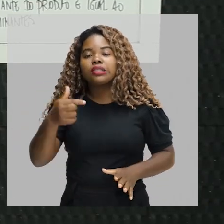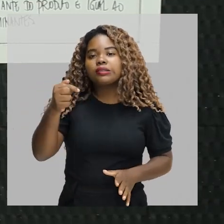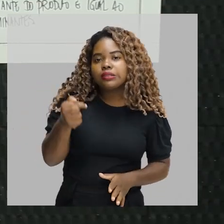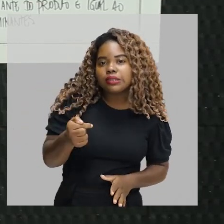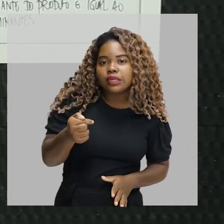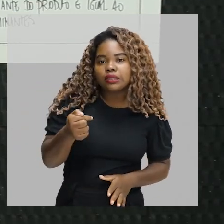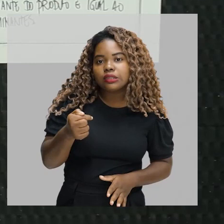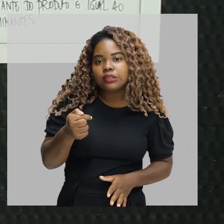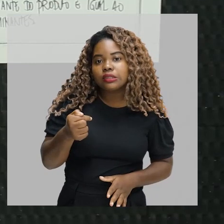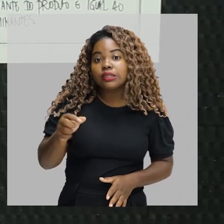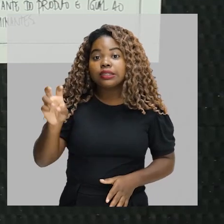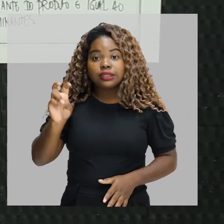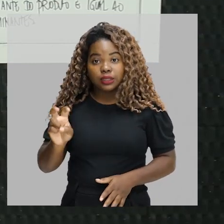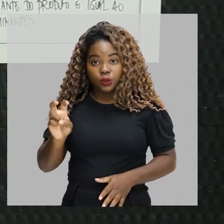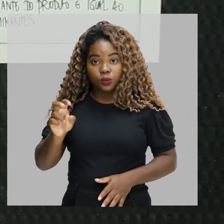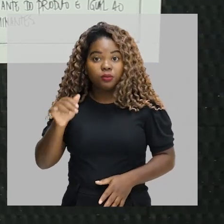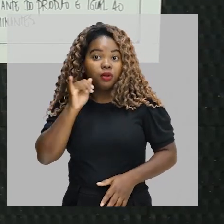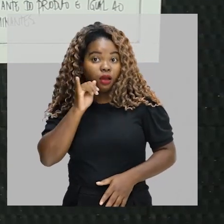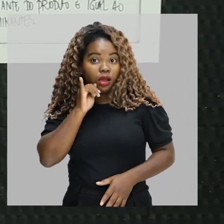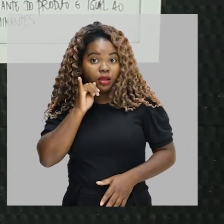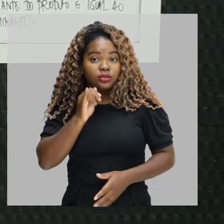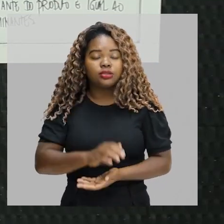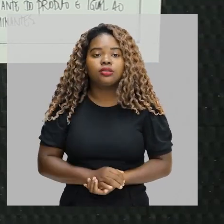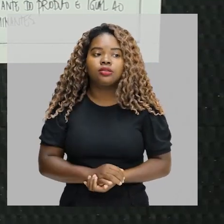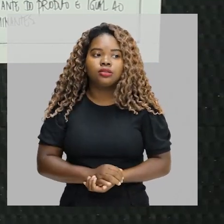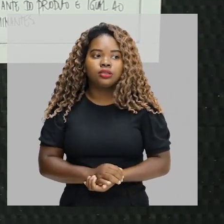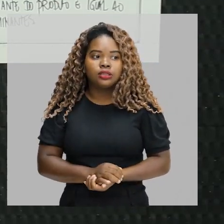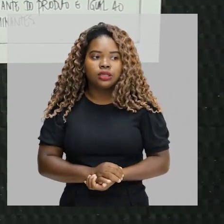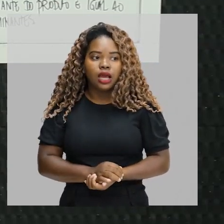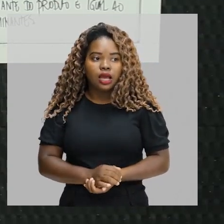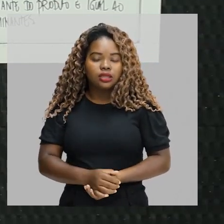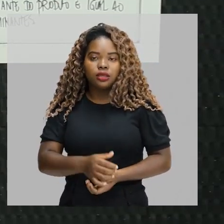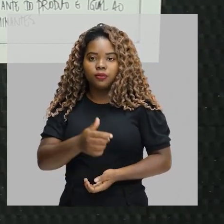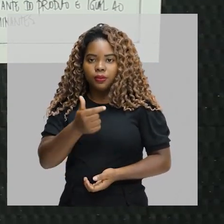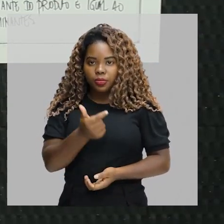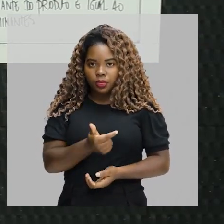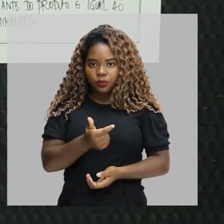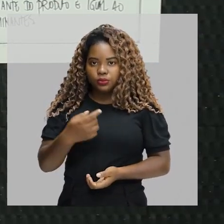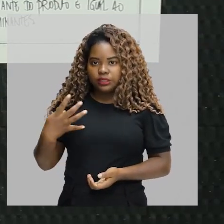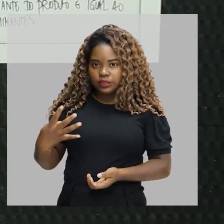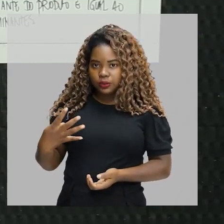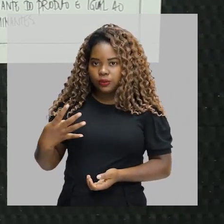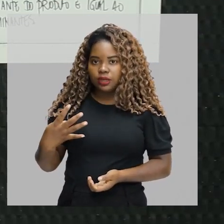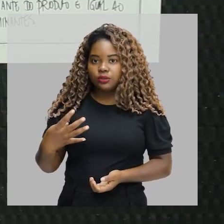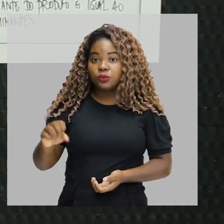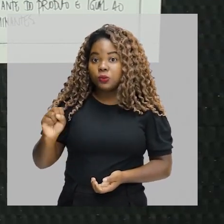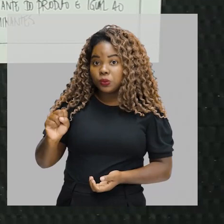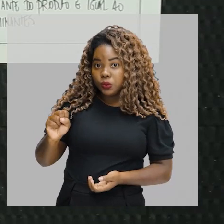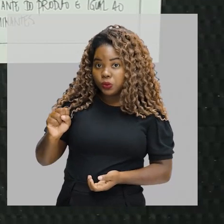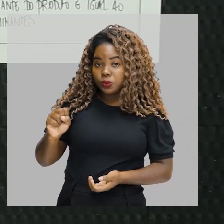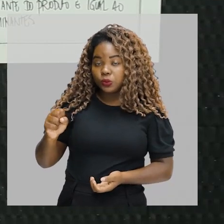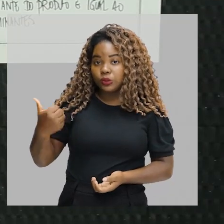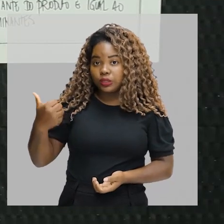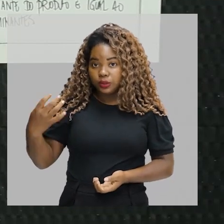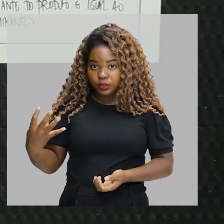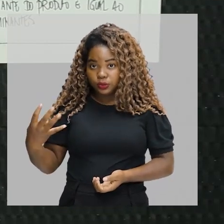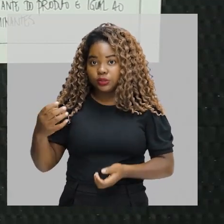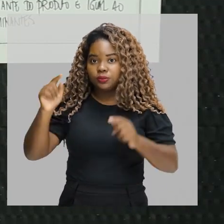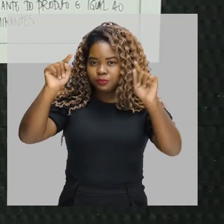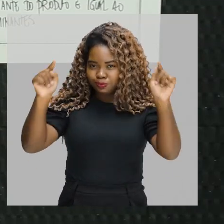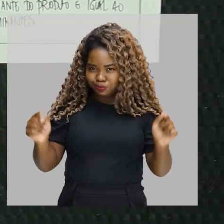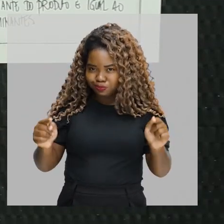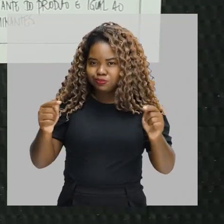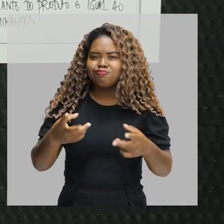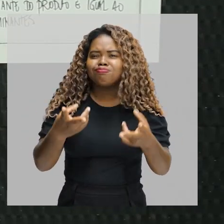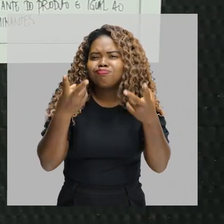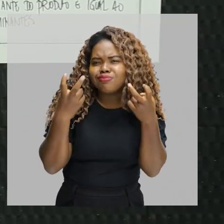7 e 5. E 2, 4, 8 e 14. Olha